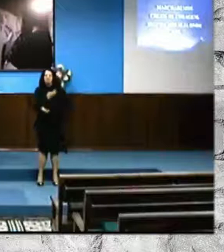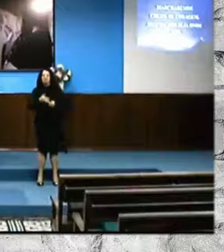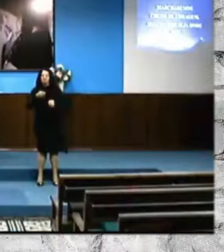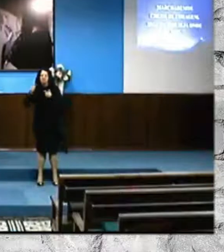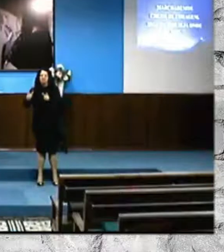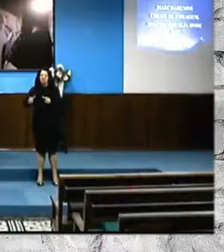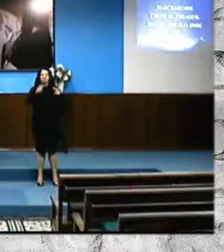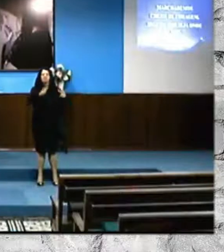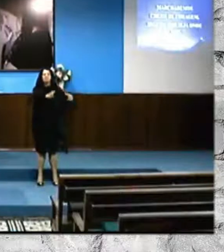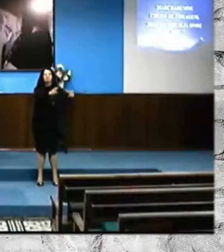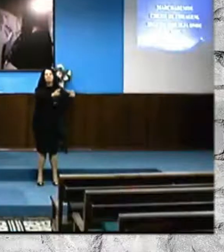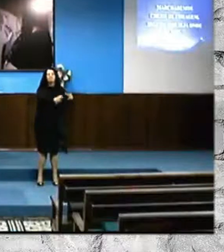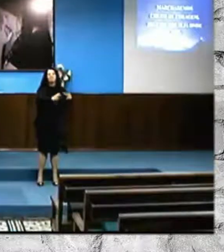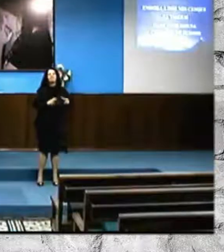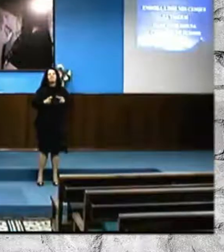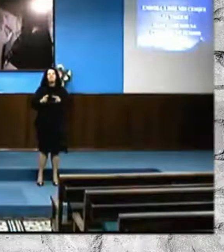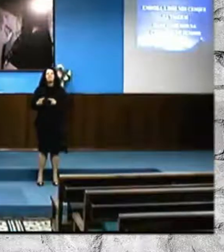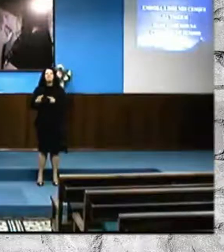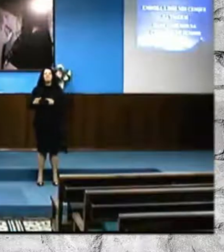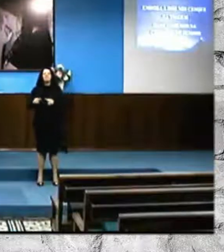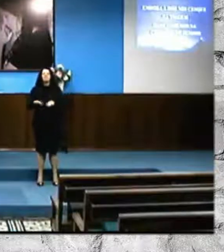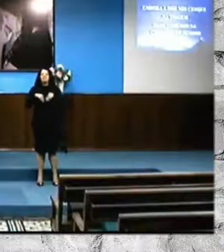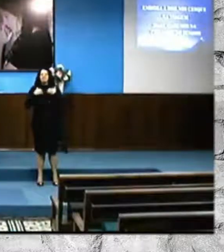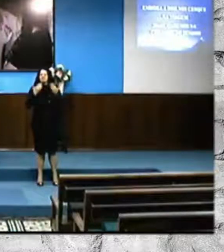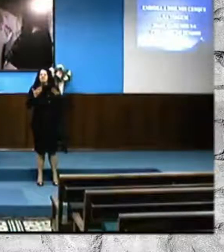seguiremos, seja onde for.